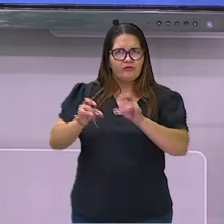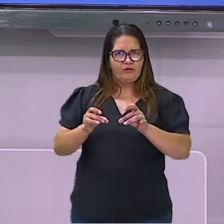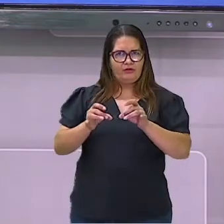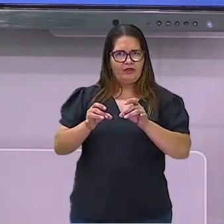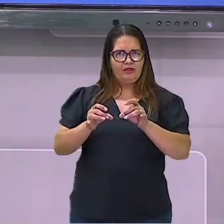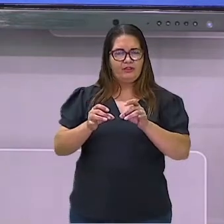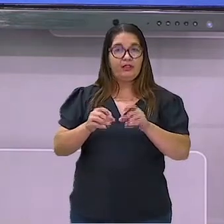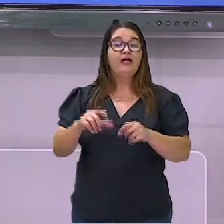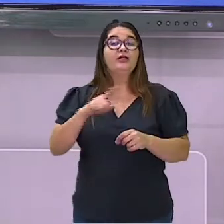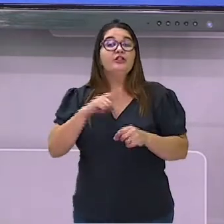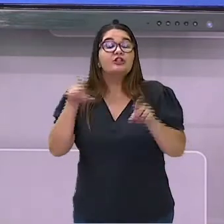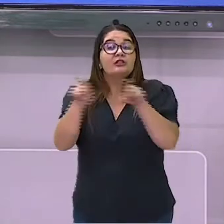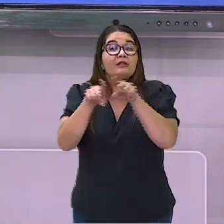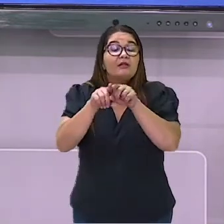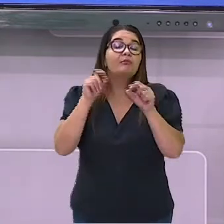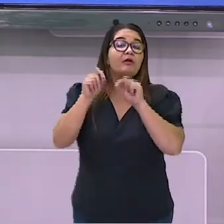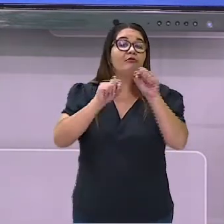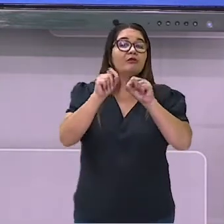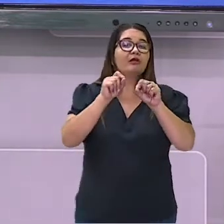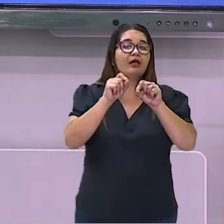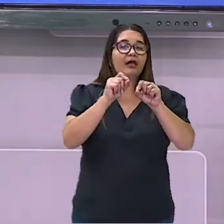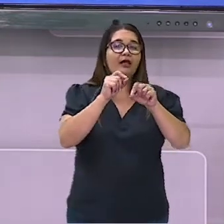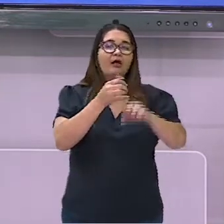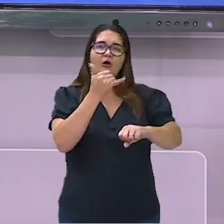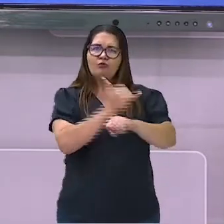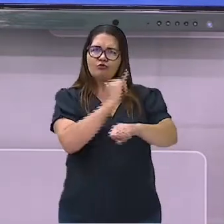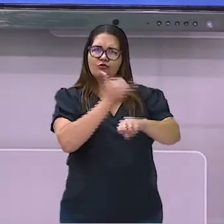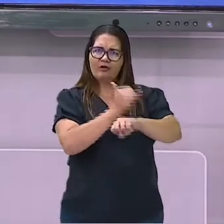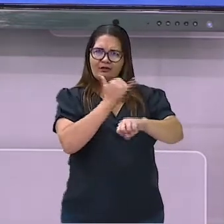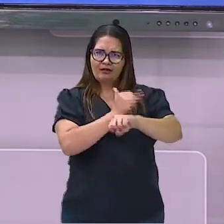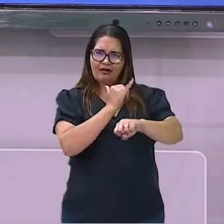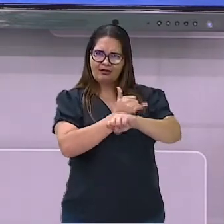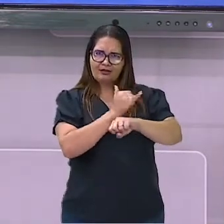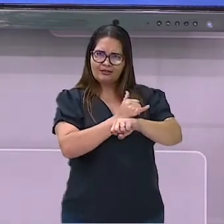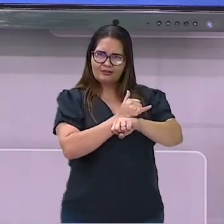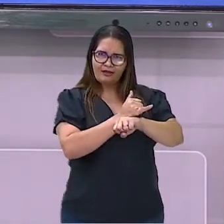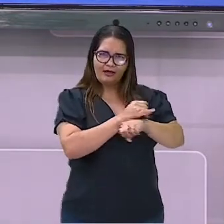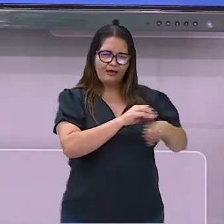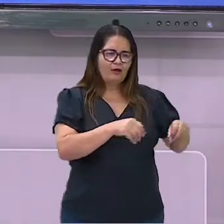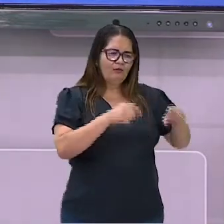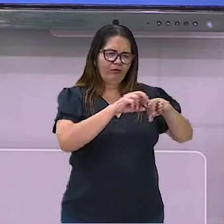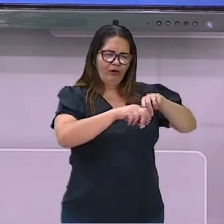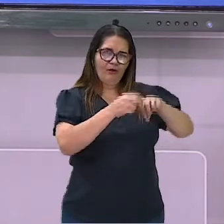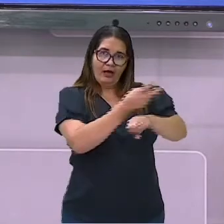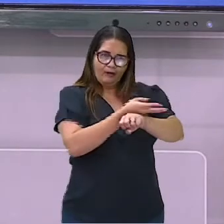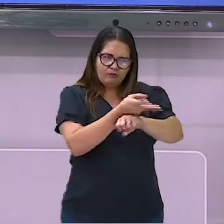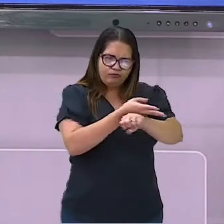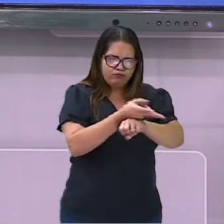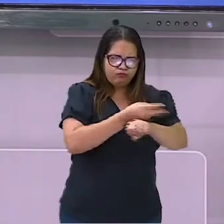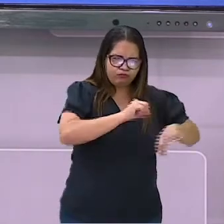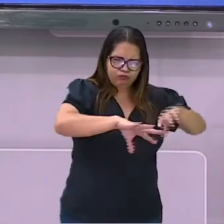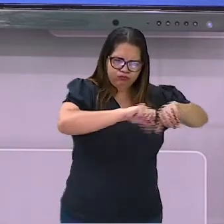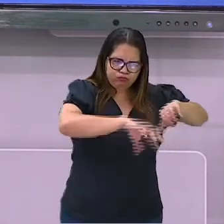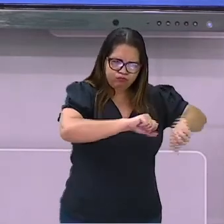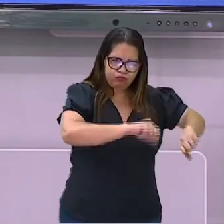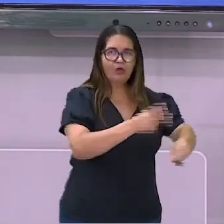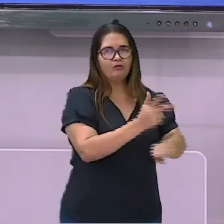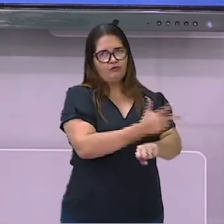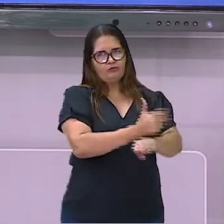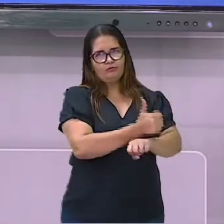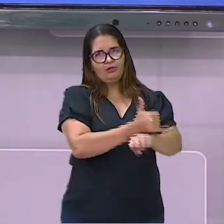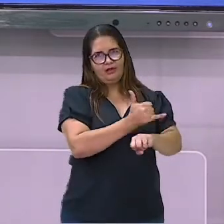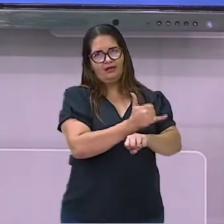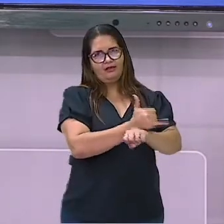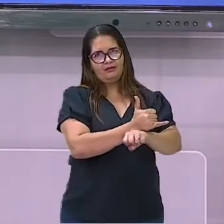metais preciosos. E também nós vimos a criação do gado, a produção de alimentos e o cultivo do tabaco e